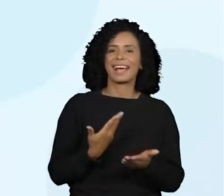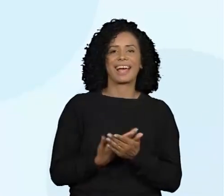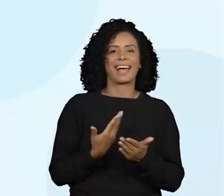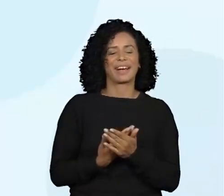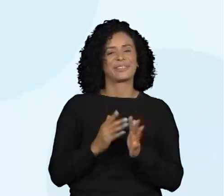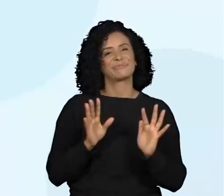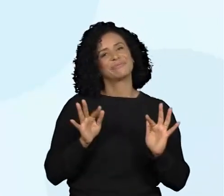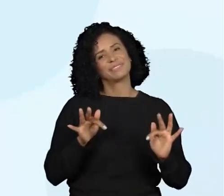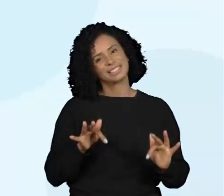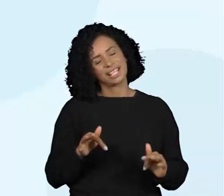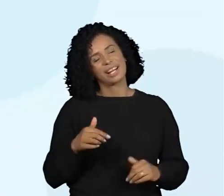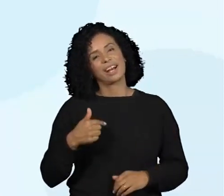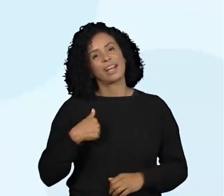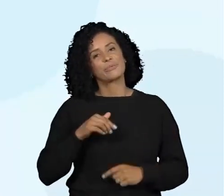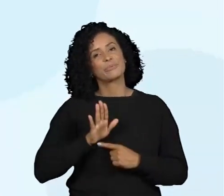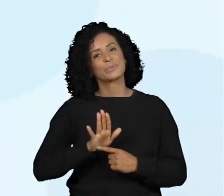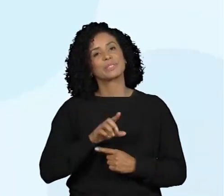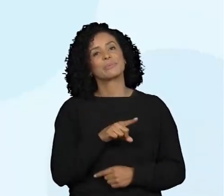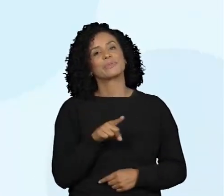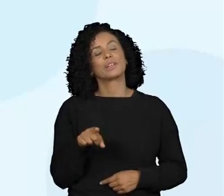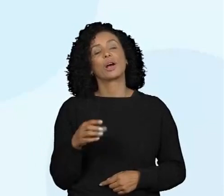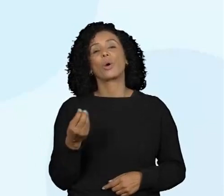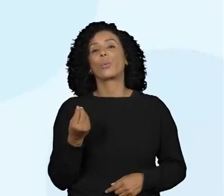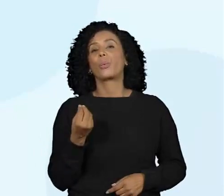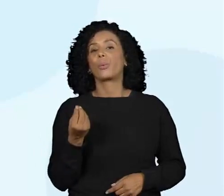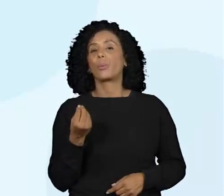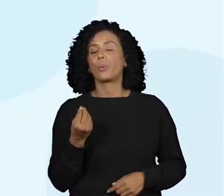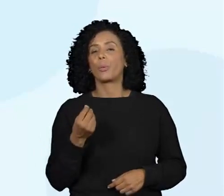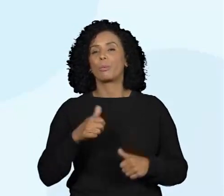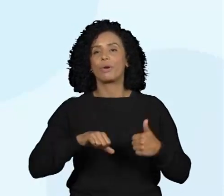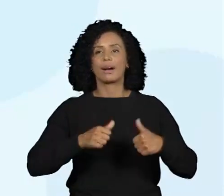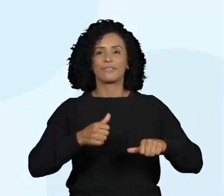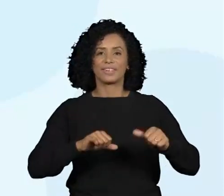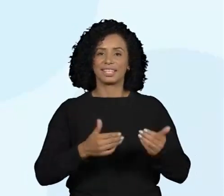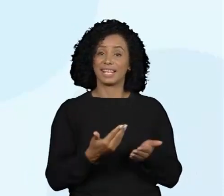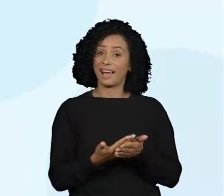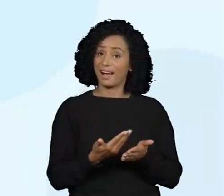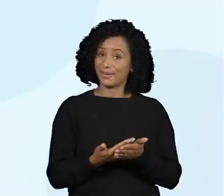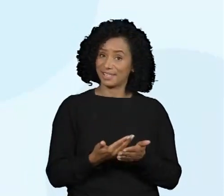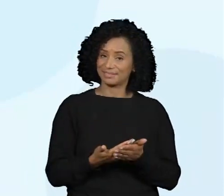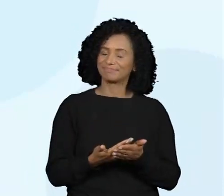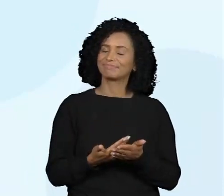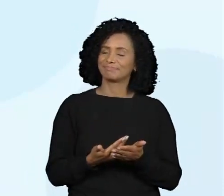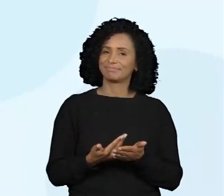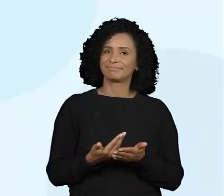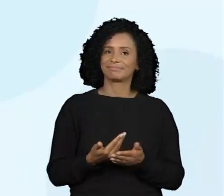aula e vou deixar aqui para vocês a avaliação.